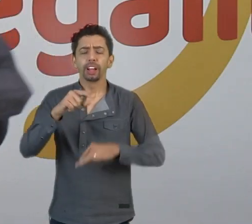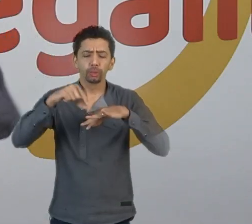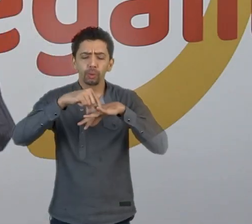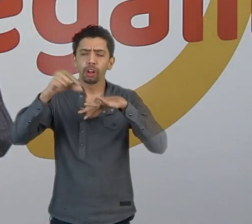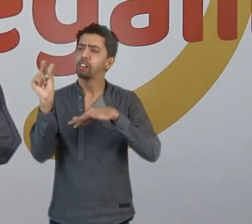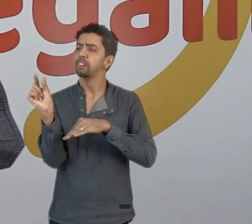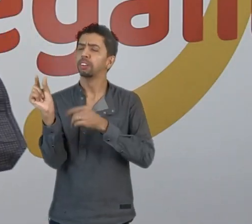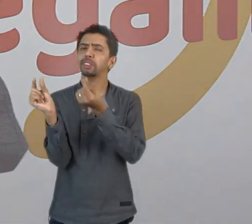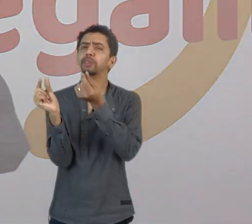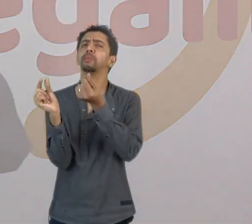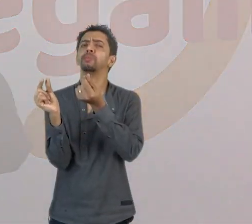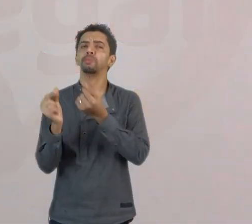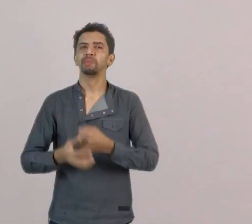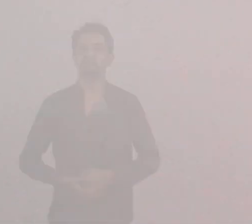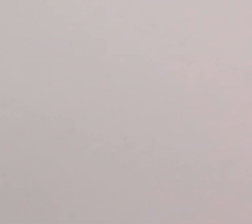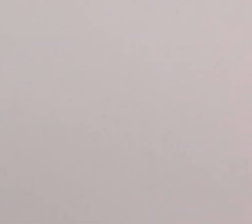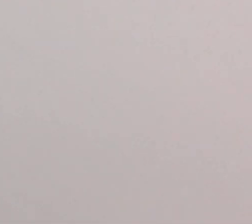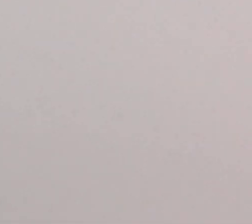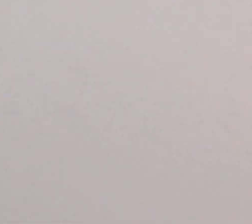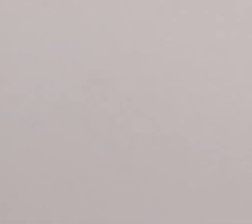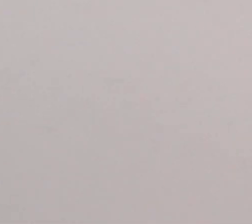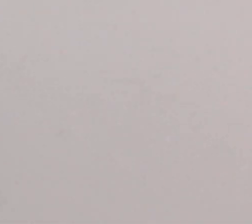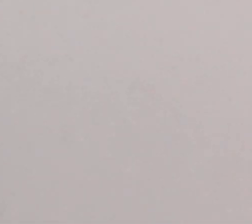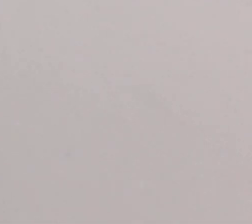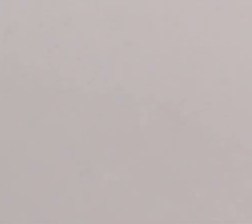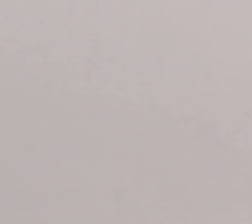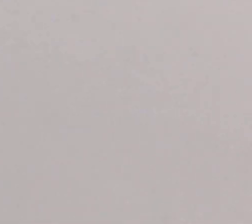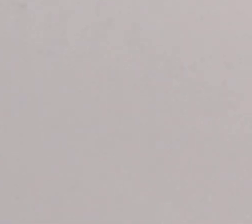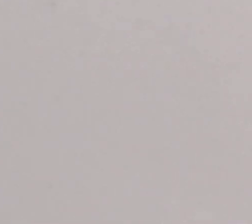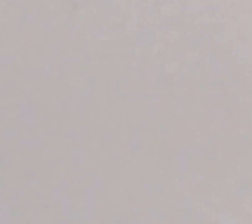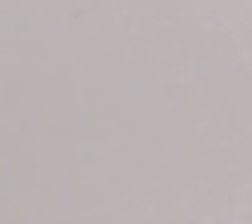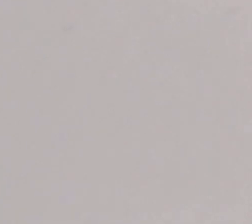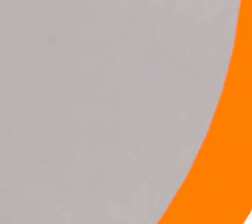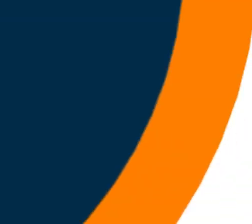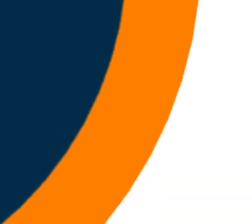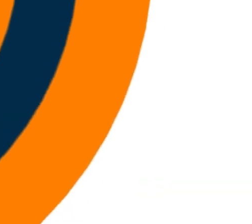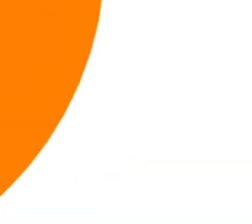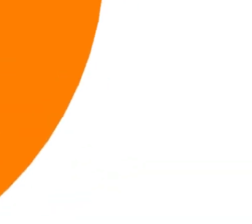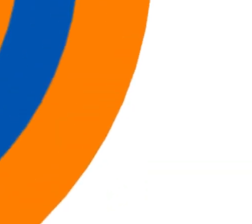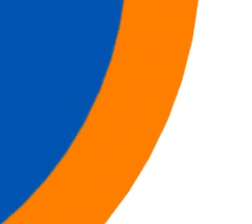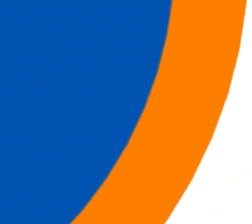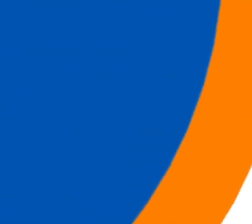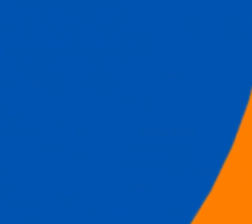o quanto vale a sua aliança E aí